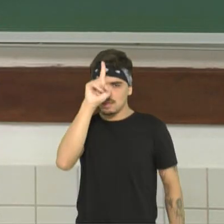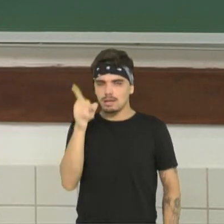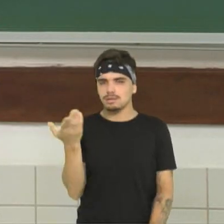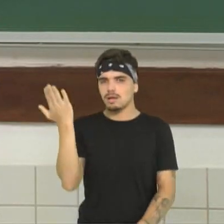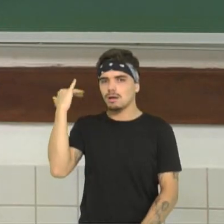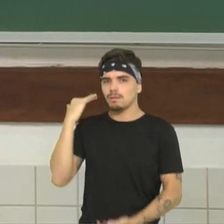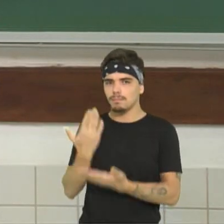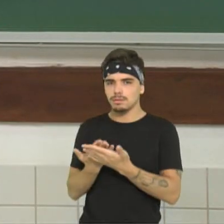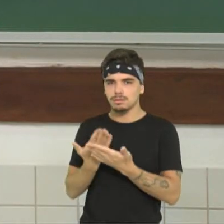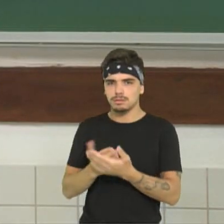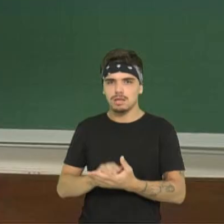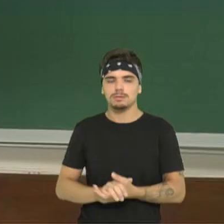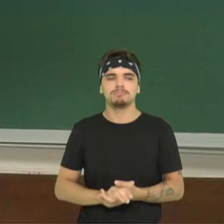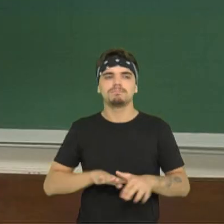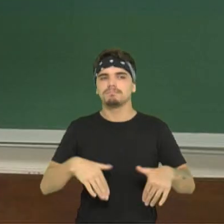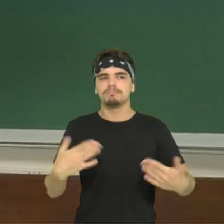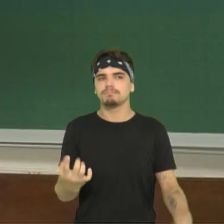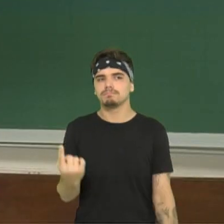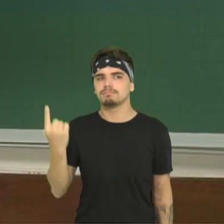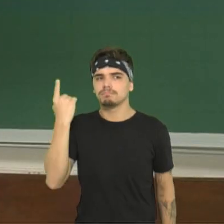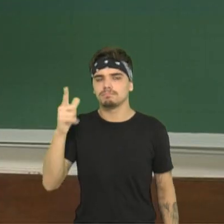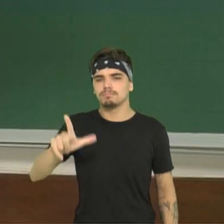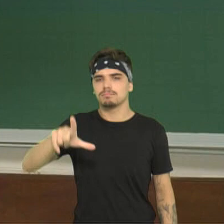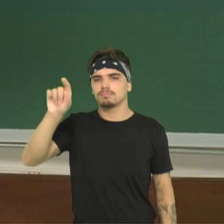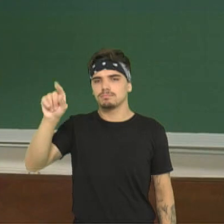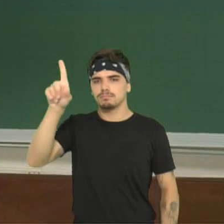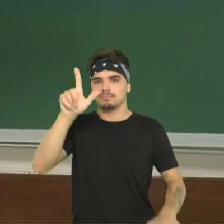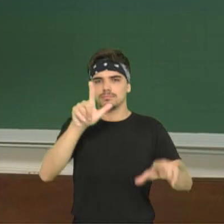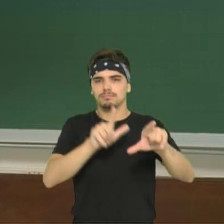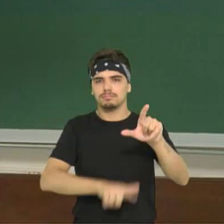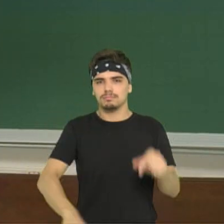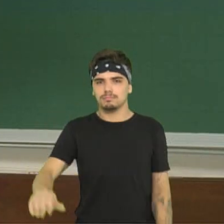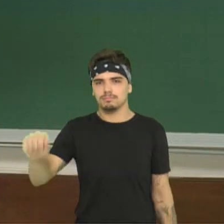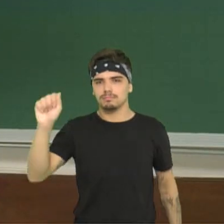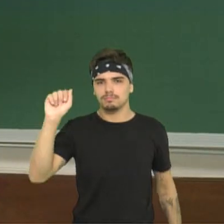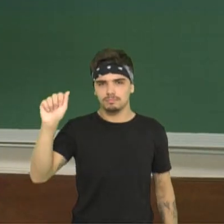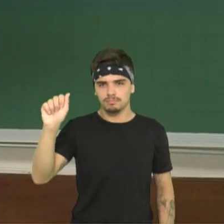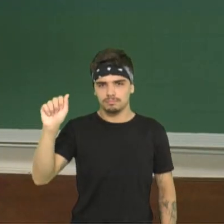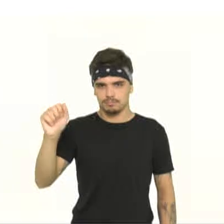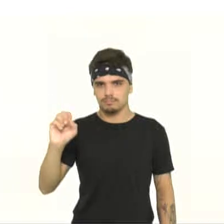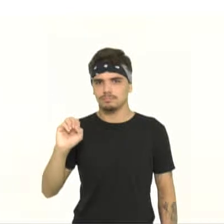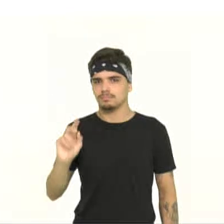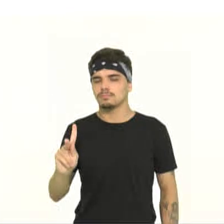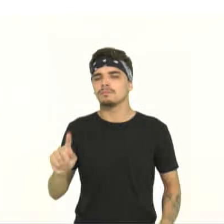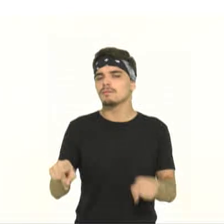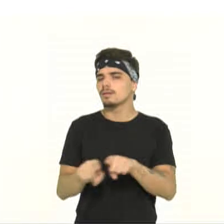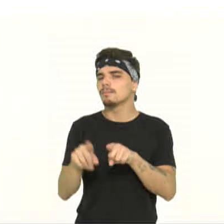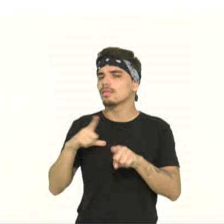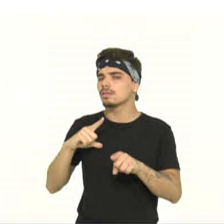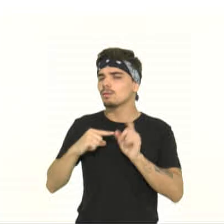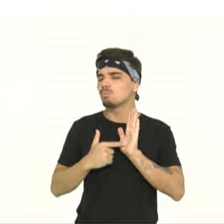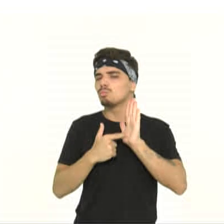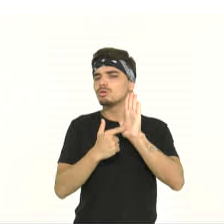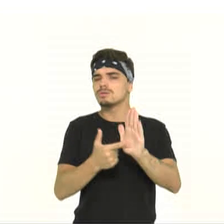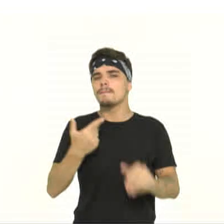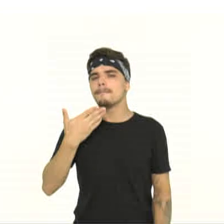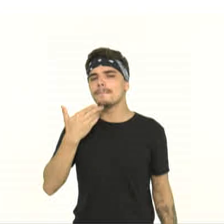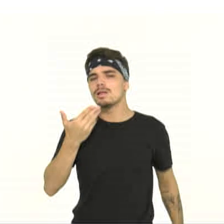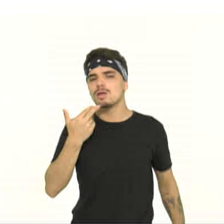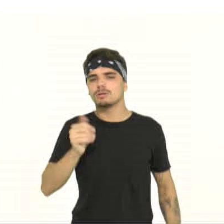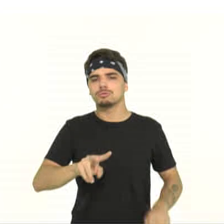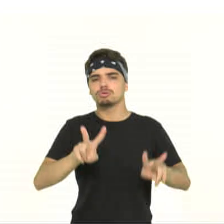passadas. Então, aqui a alternativa correta é a alternativa A. Ela retrata melhor